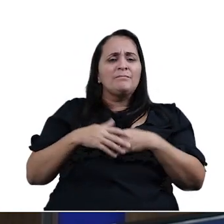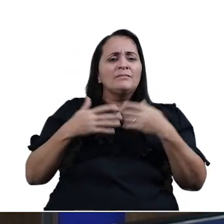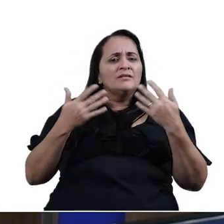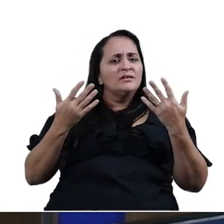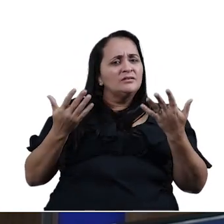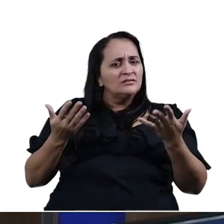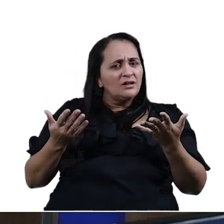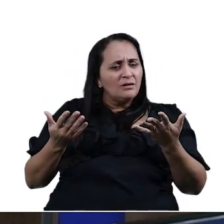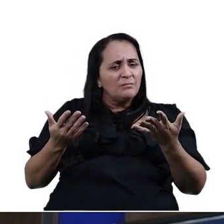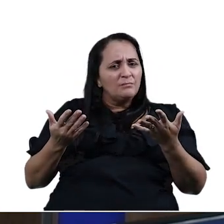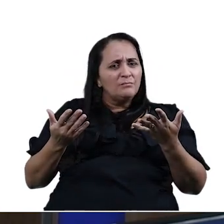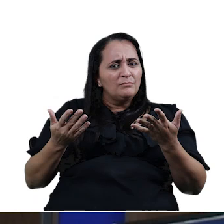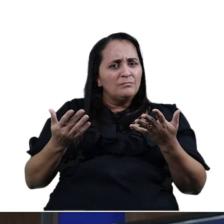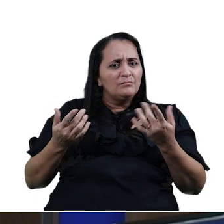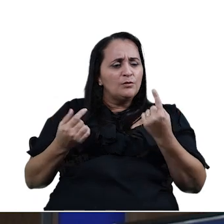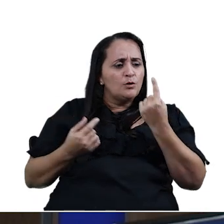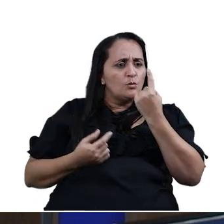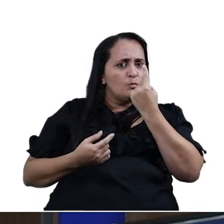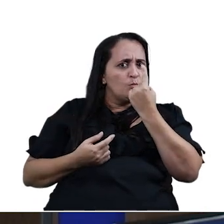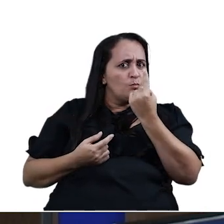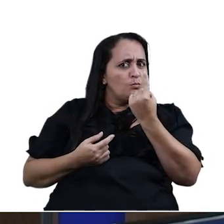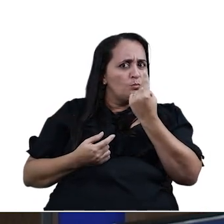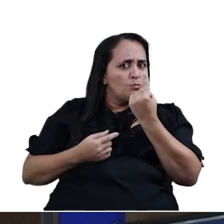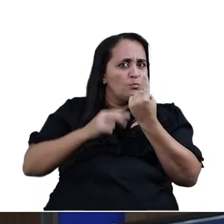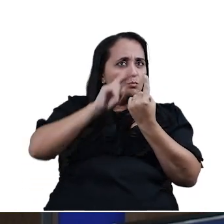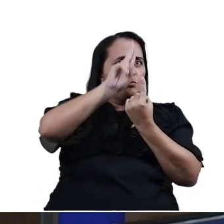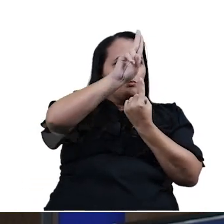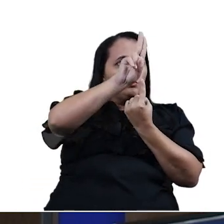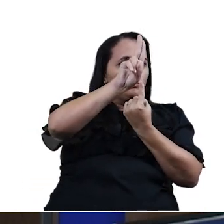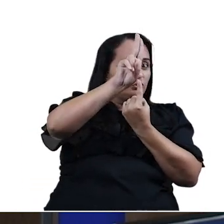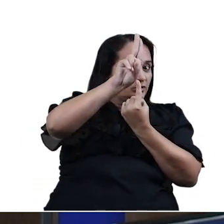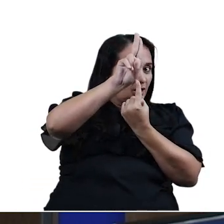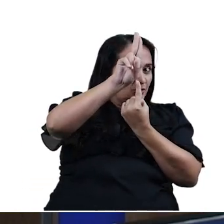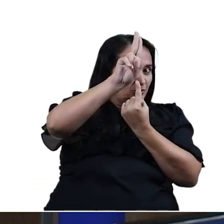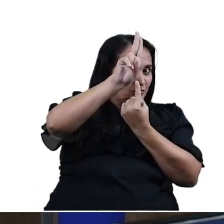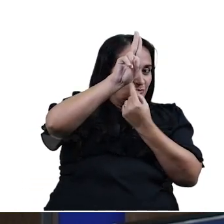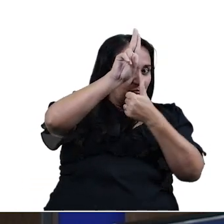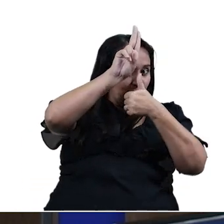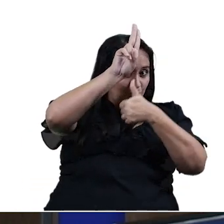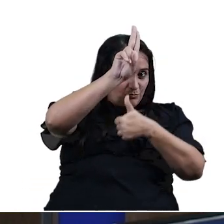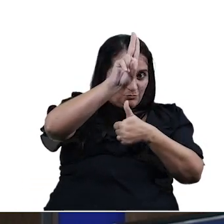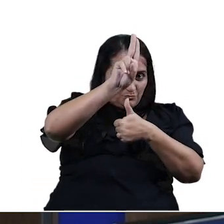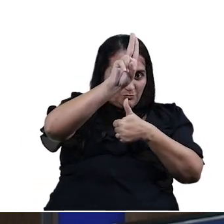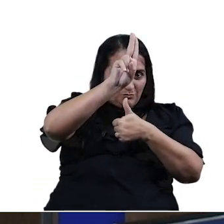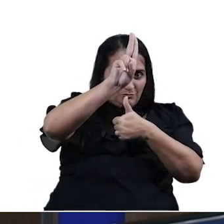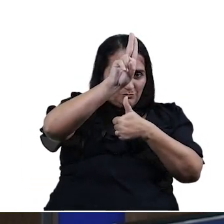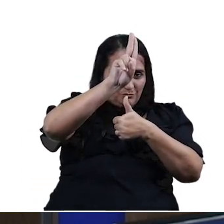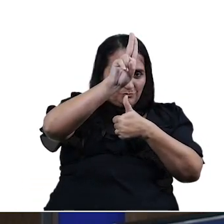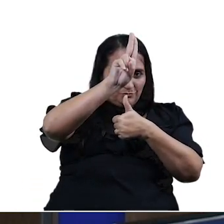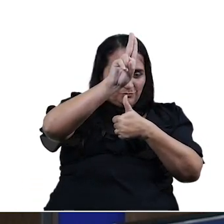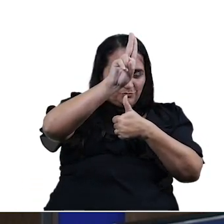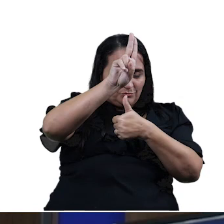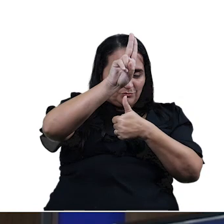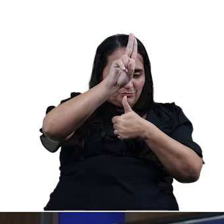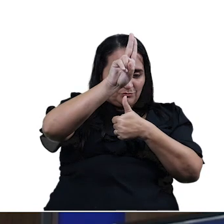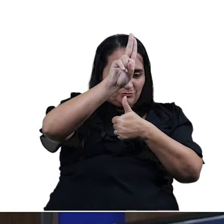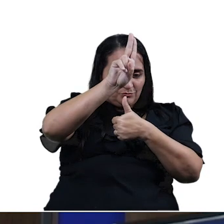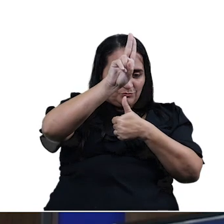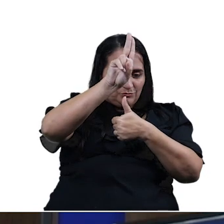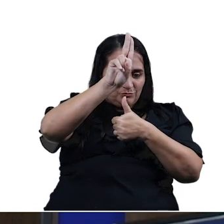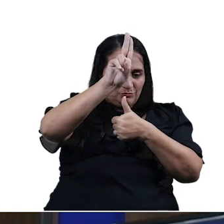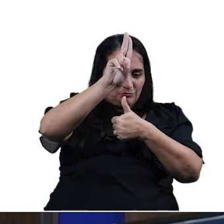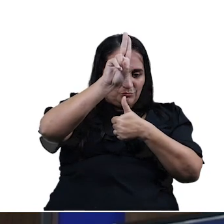entendemos que uma unidade é uma unidade.